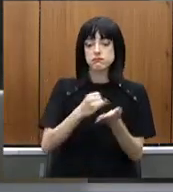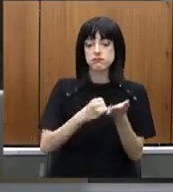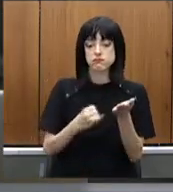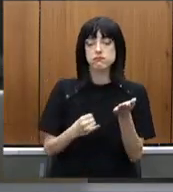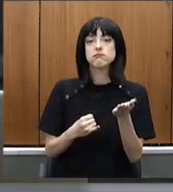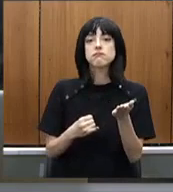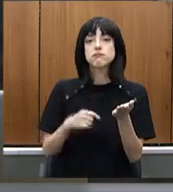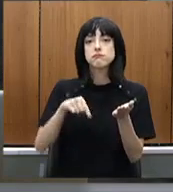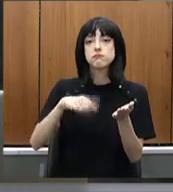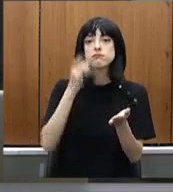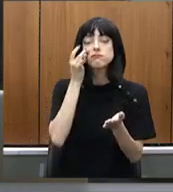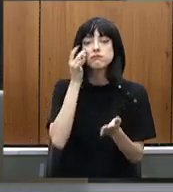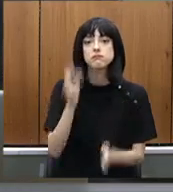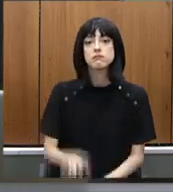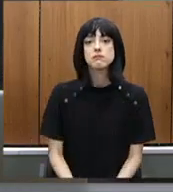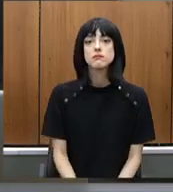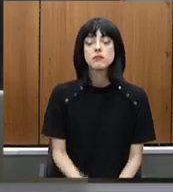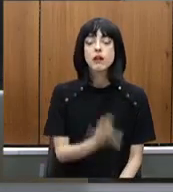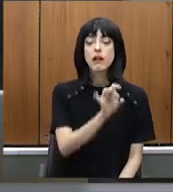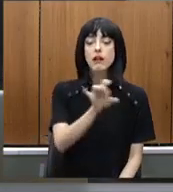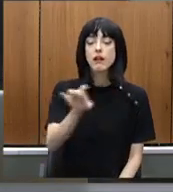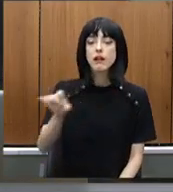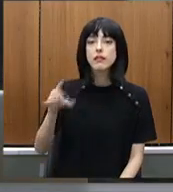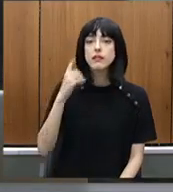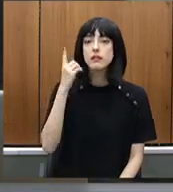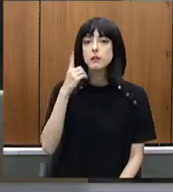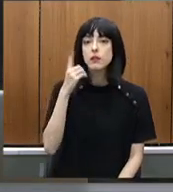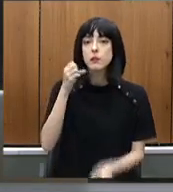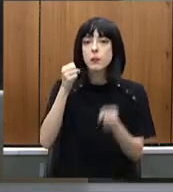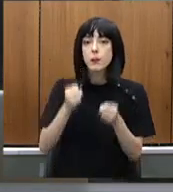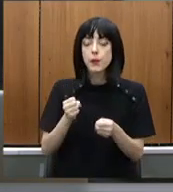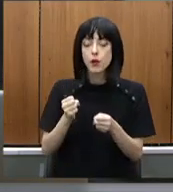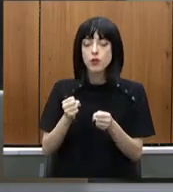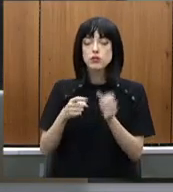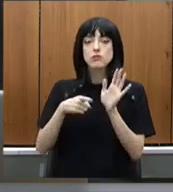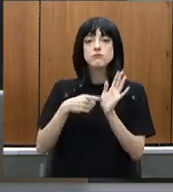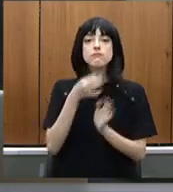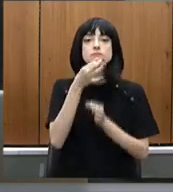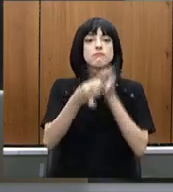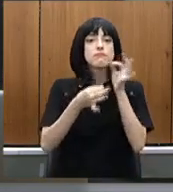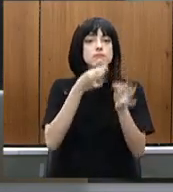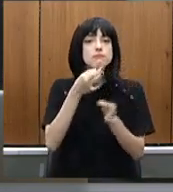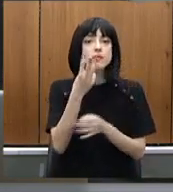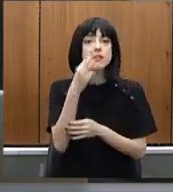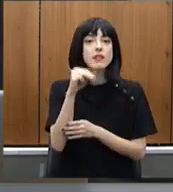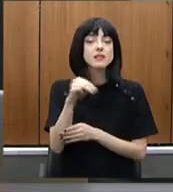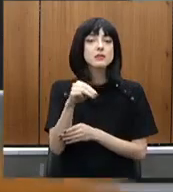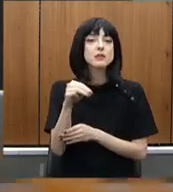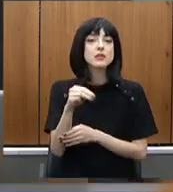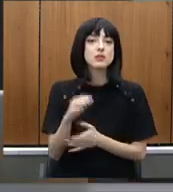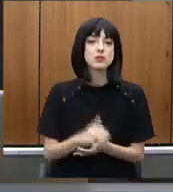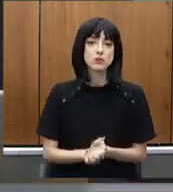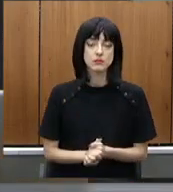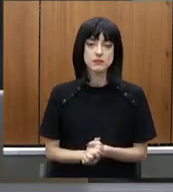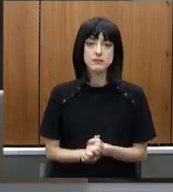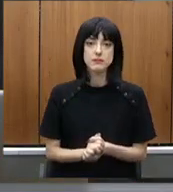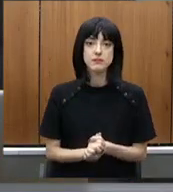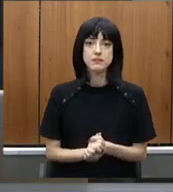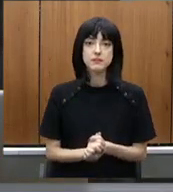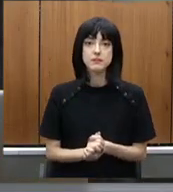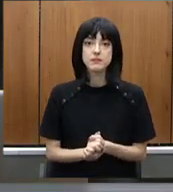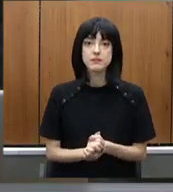quatro cada Deputado poderá fazer uma interpelação pelo prazo de 3 minutos 5 após cada interpelação autoridade Estadual